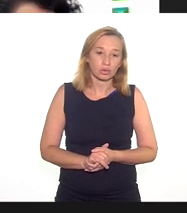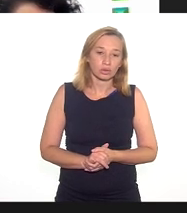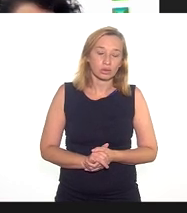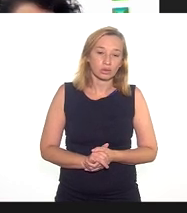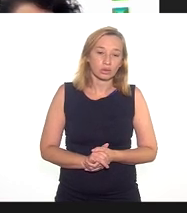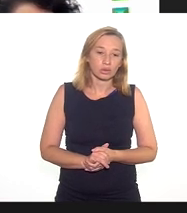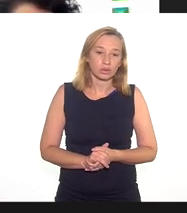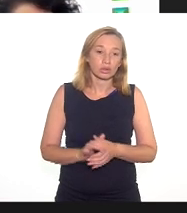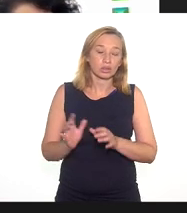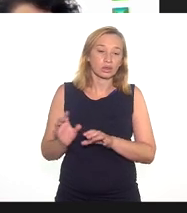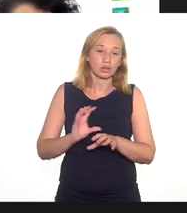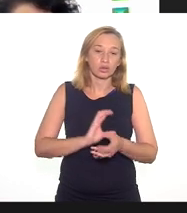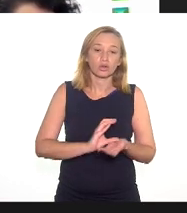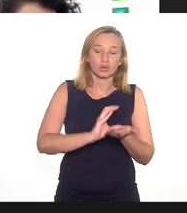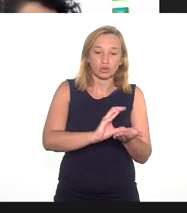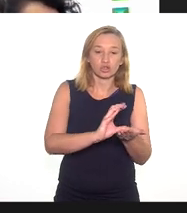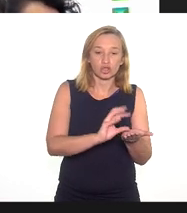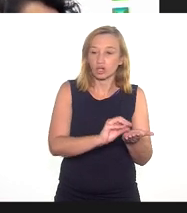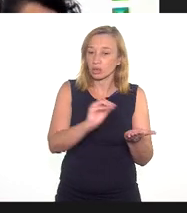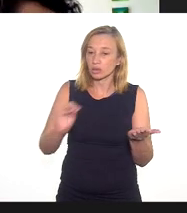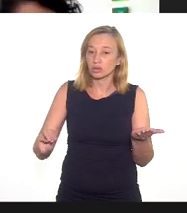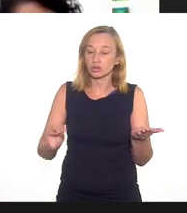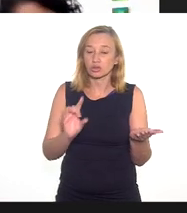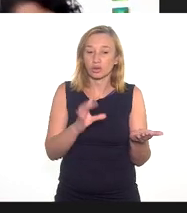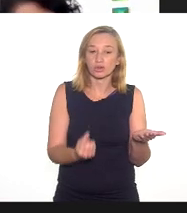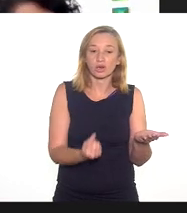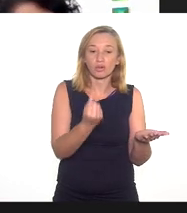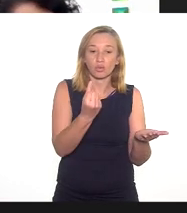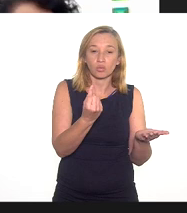que a transferência ainda não ocorreu, se só faltava uma